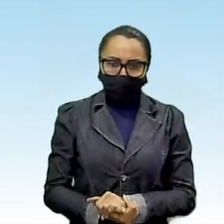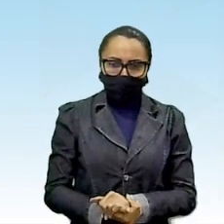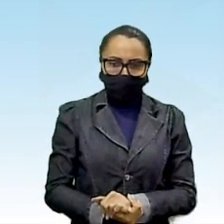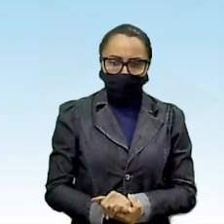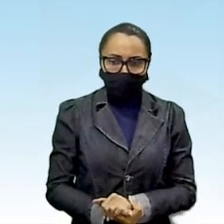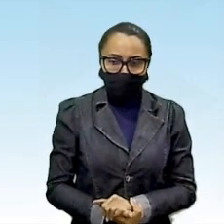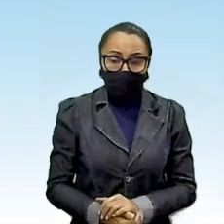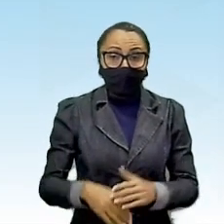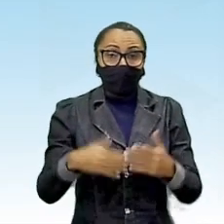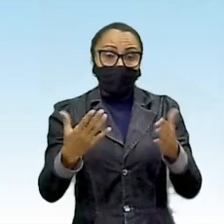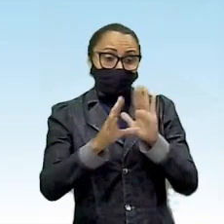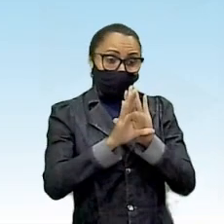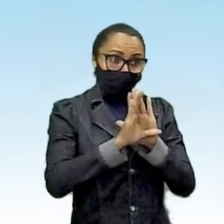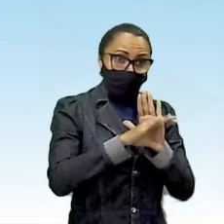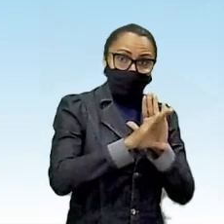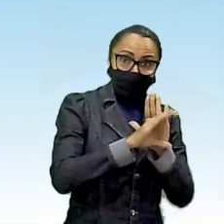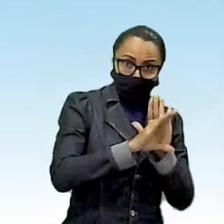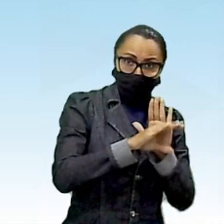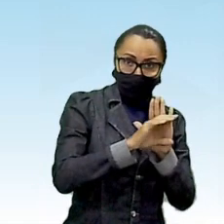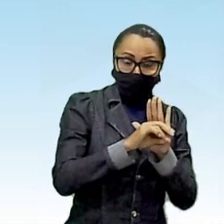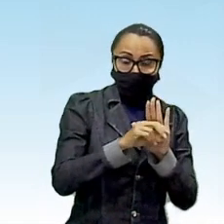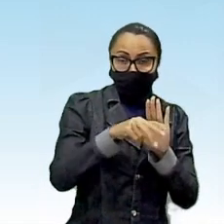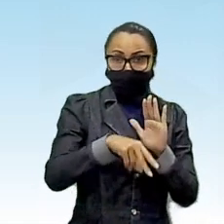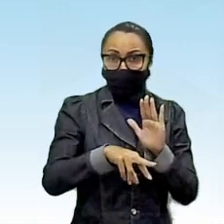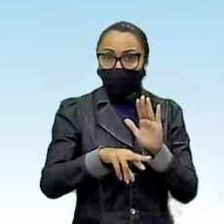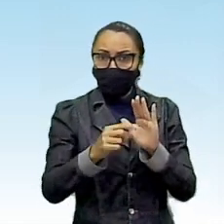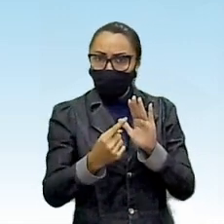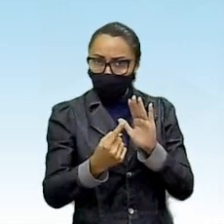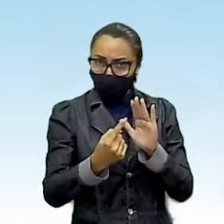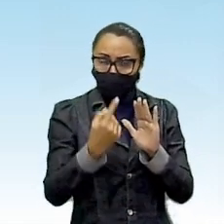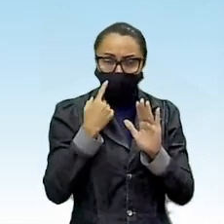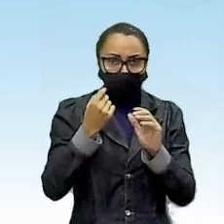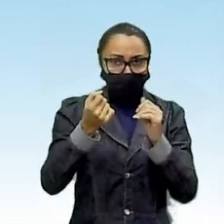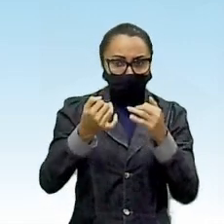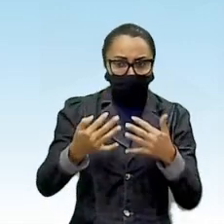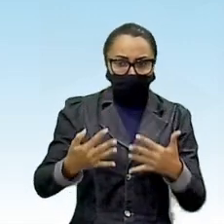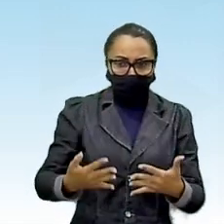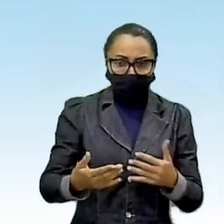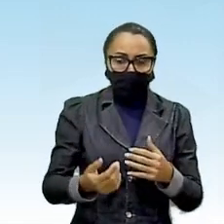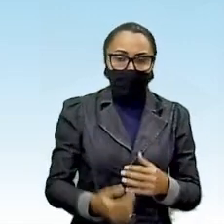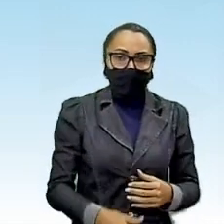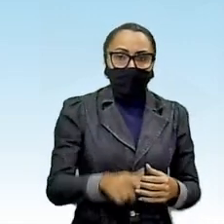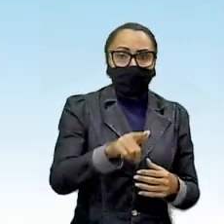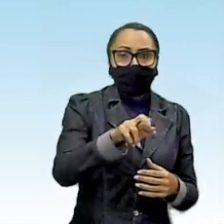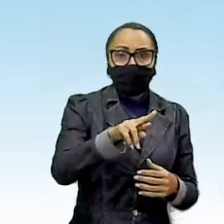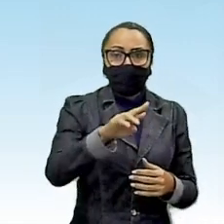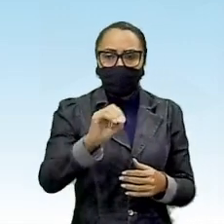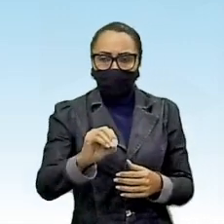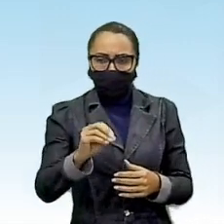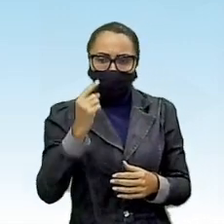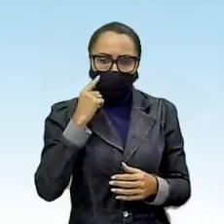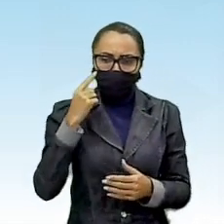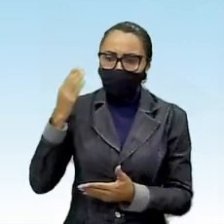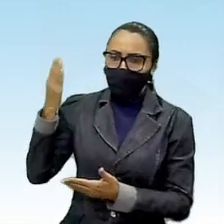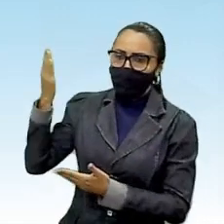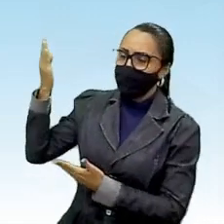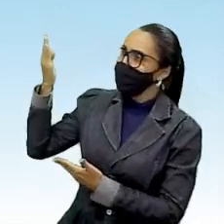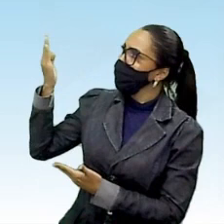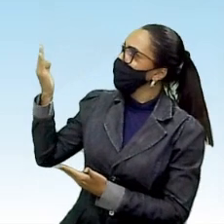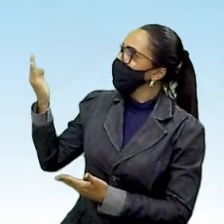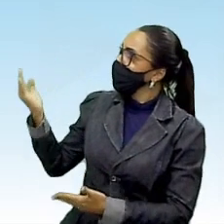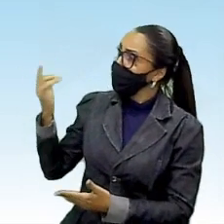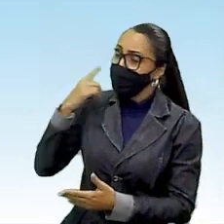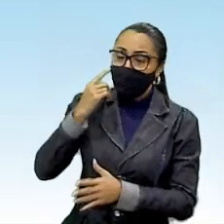E aí o conceito que essa NR1 trouxe foi do GRO, né, de Gerenciamento de Riscos Ocupacionais, que é